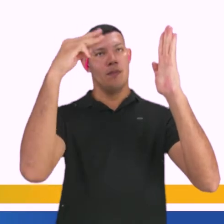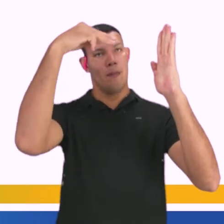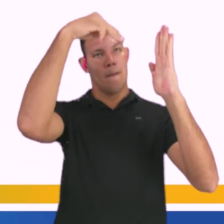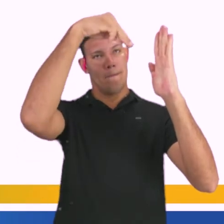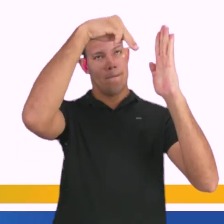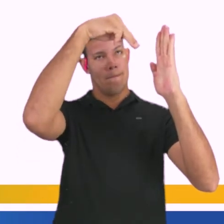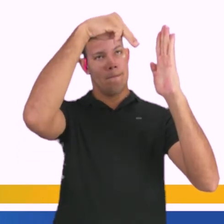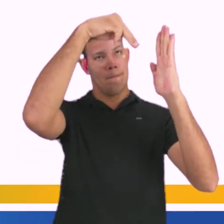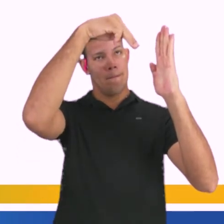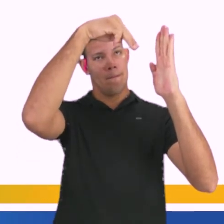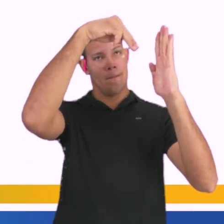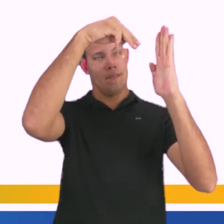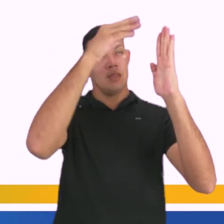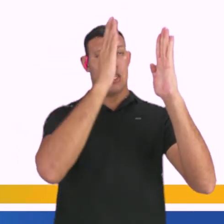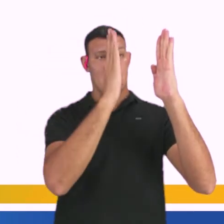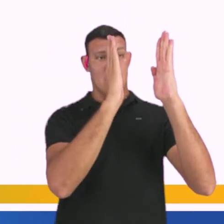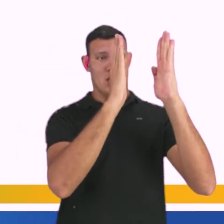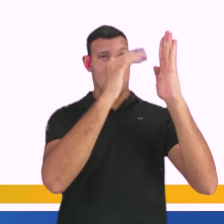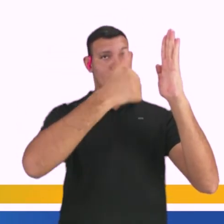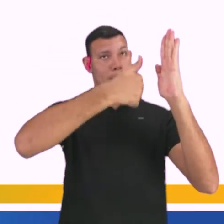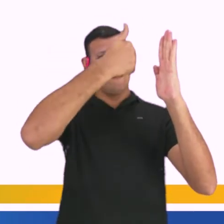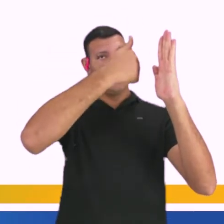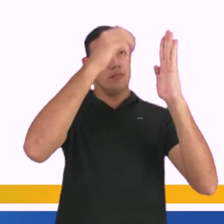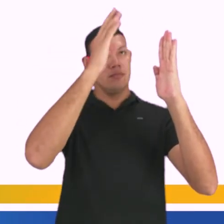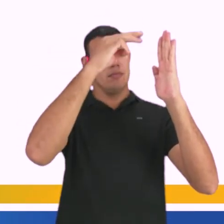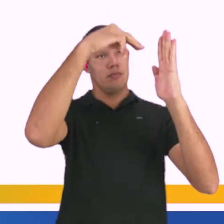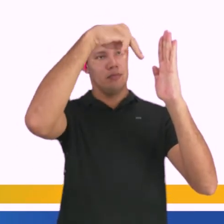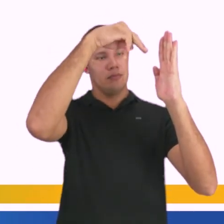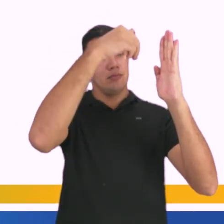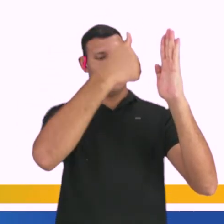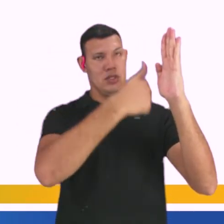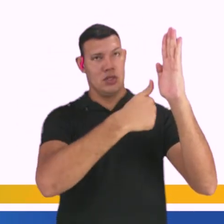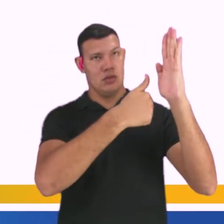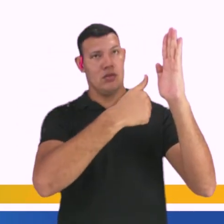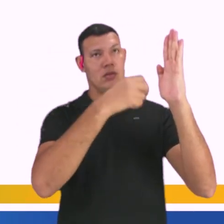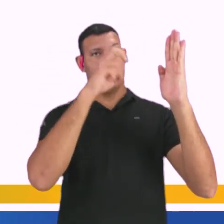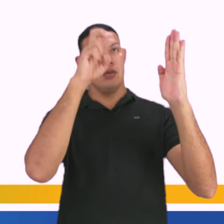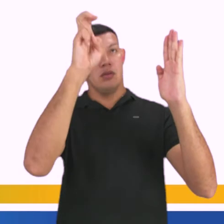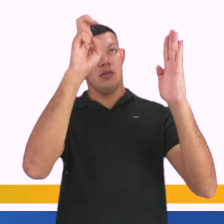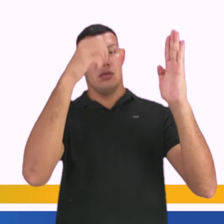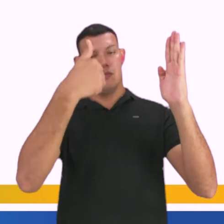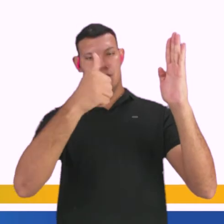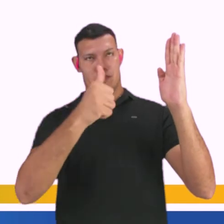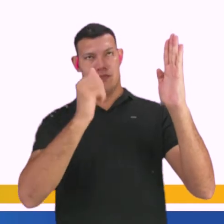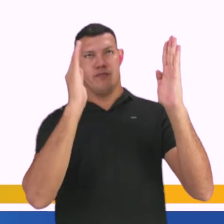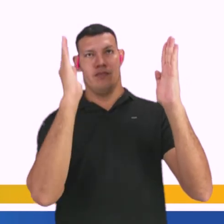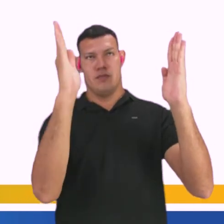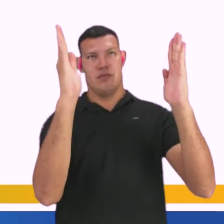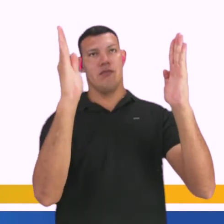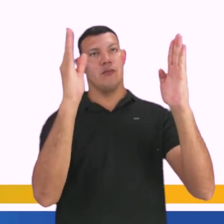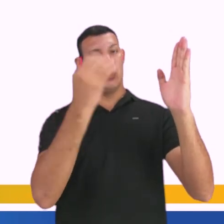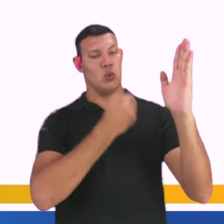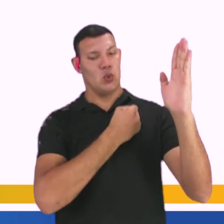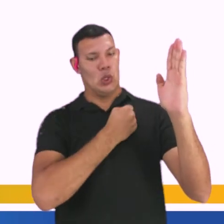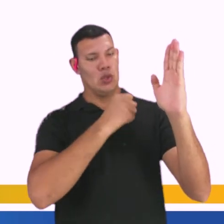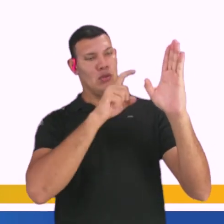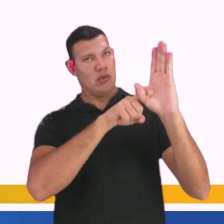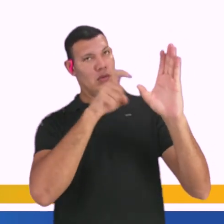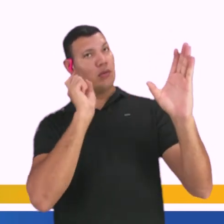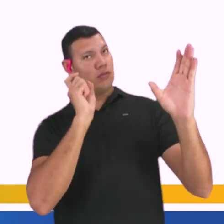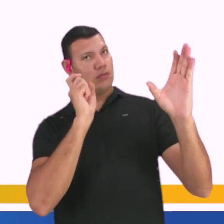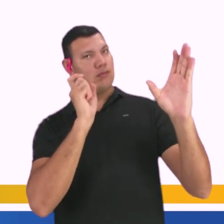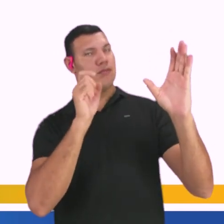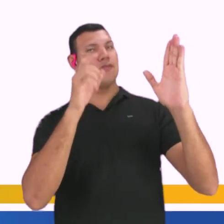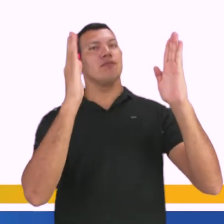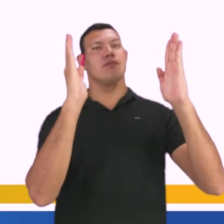na primeira coluna o me1 e na segunda coluna os 5 e 11 que são os termos Independentes do